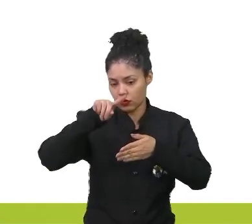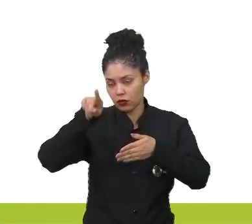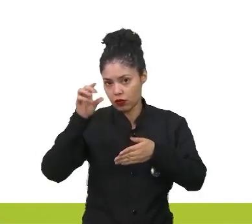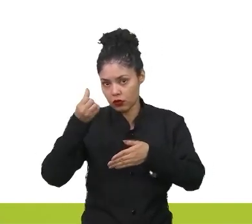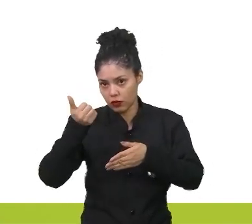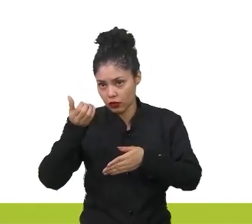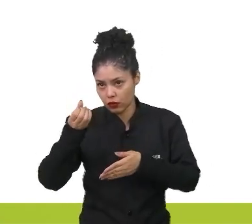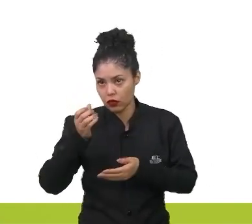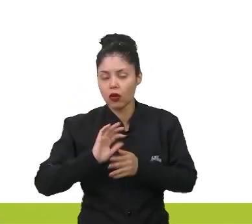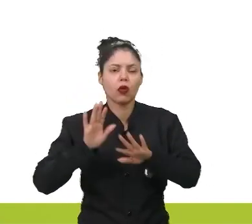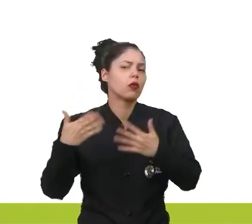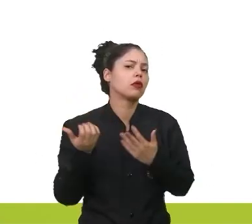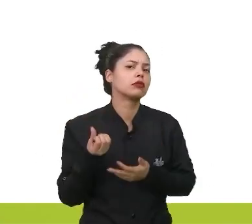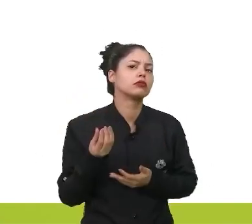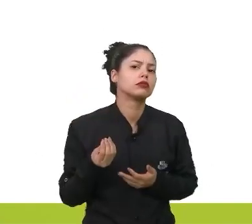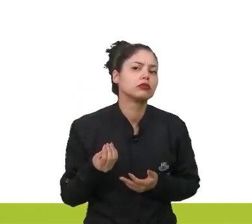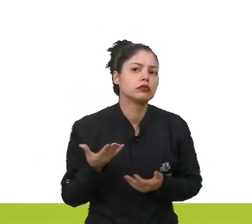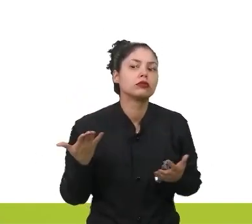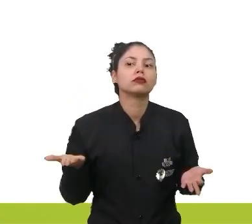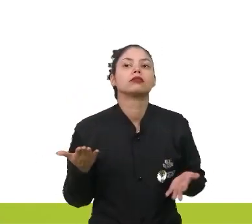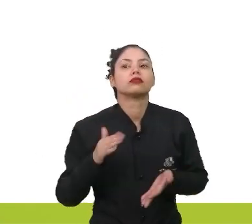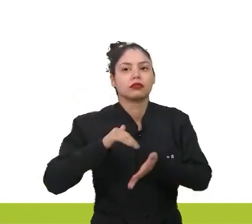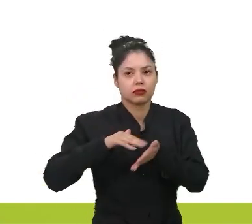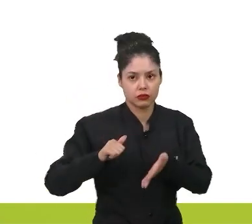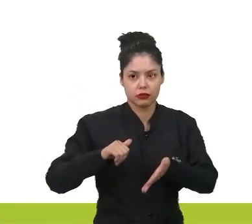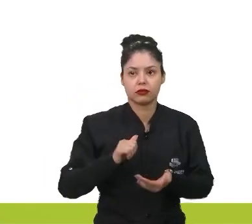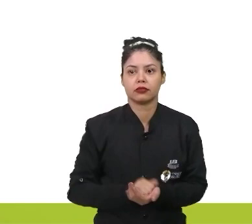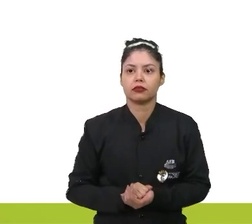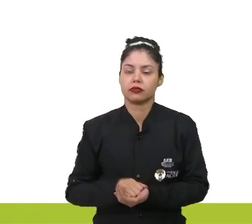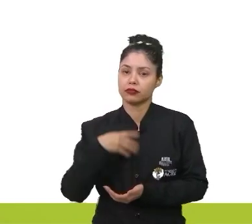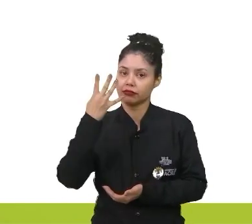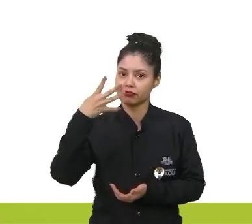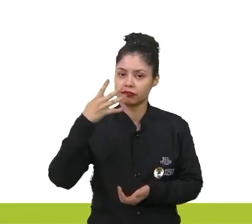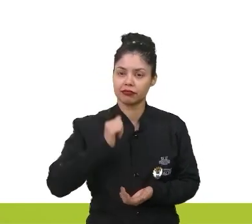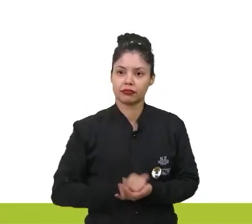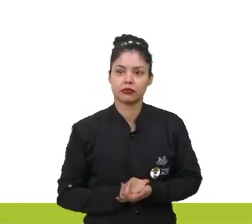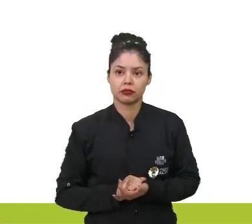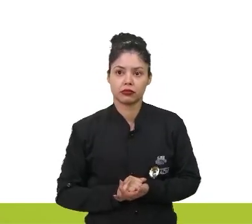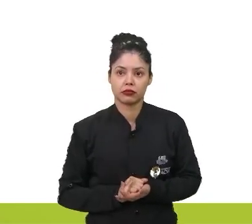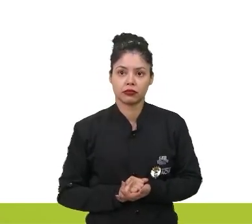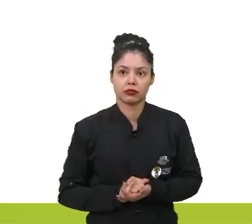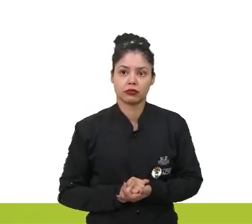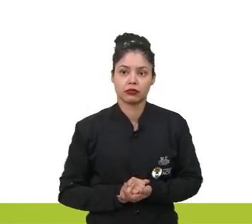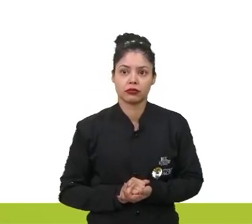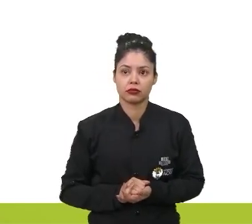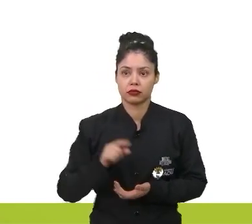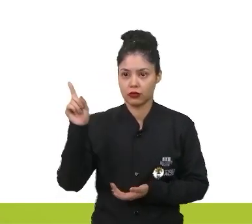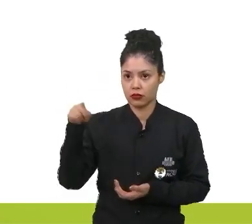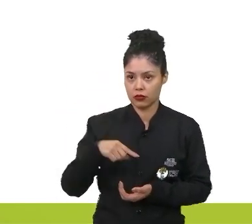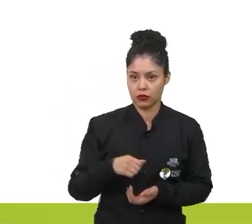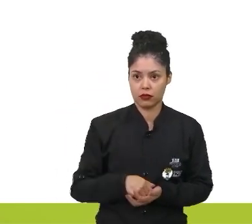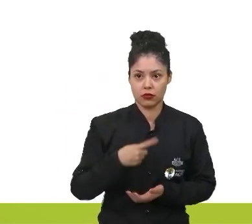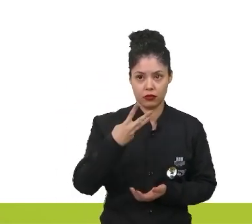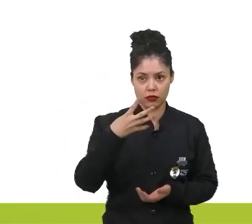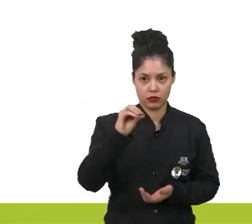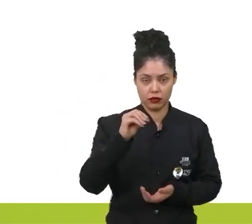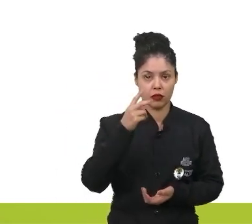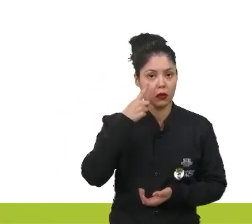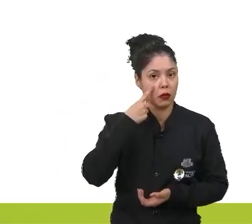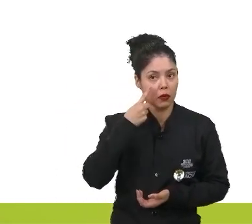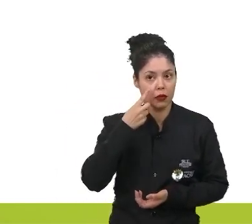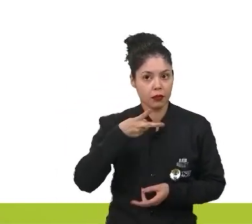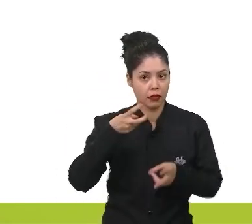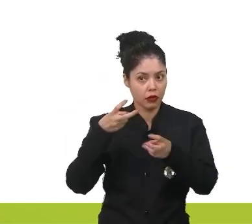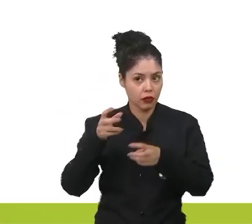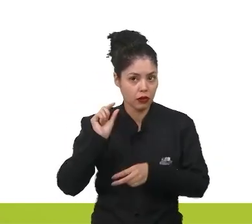aqui, ó. Qual a raiz quadrada de 16? Aí você já tira ele, ó, dá 4. Cancela metade dos zeros, 40. Aí você vai perceber o